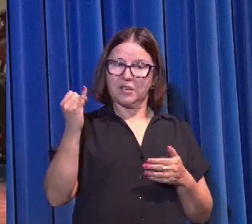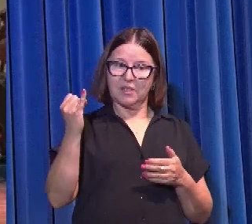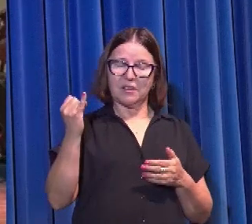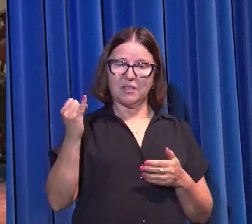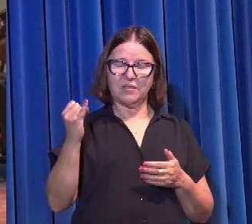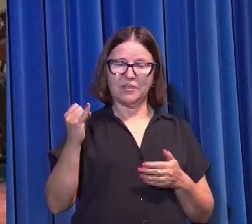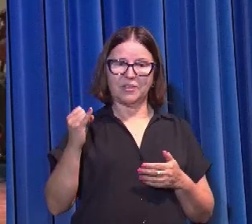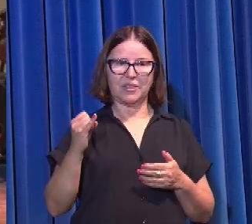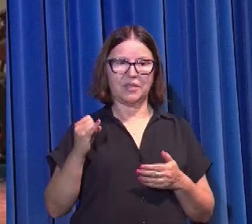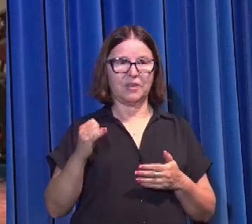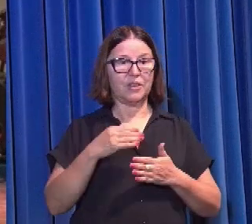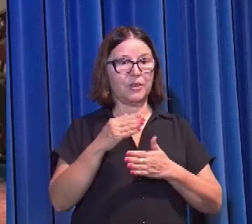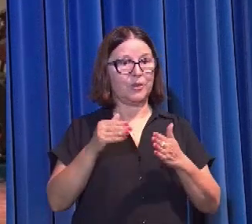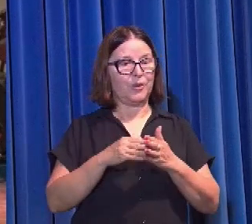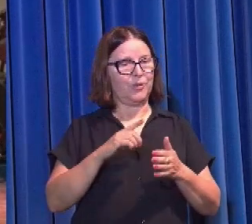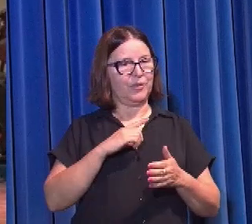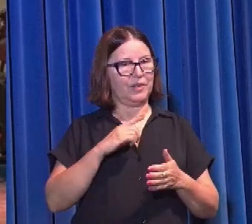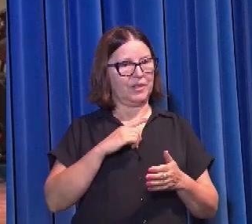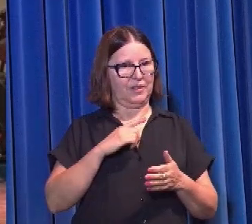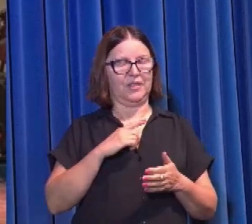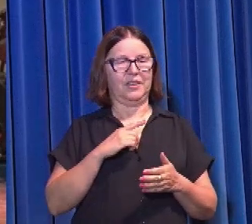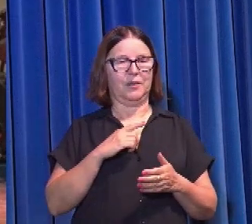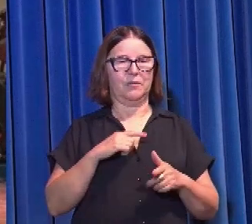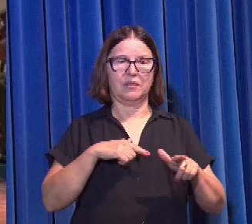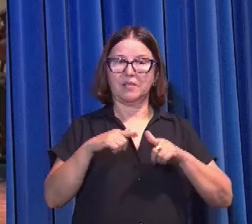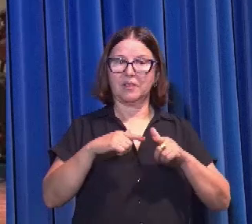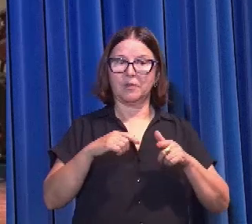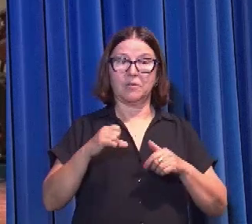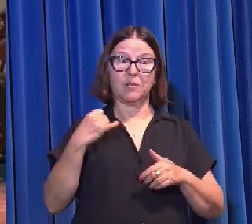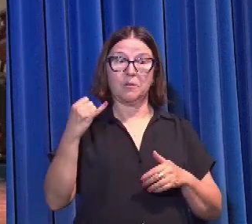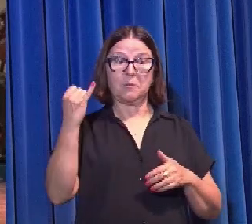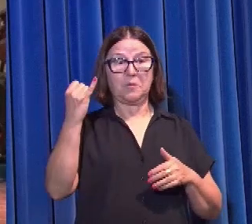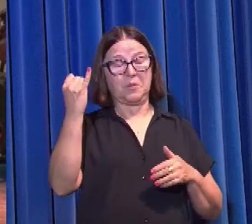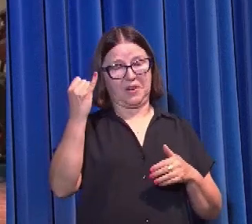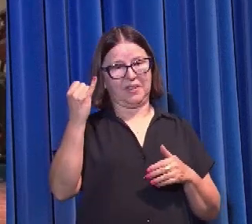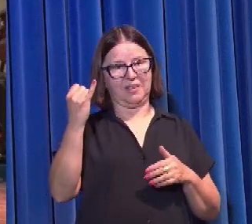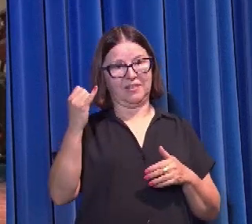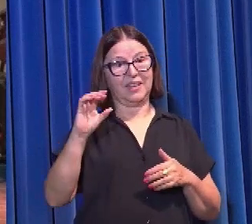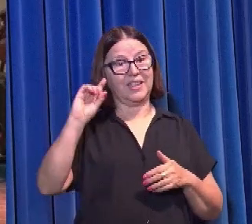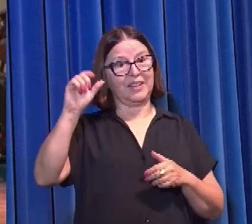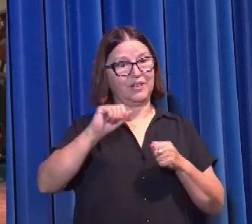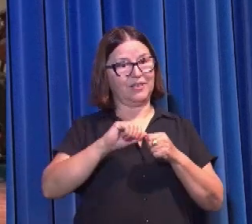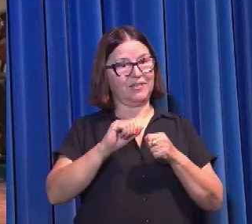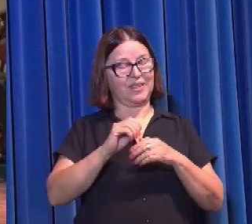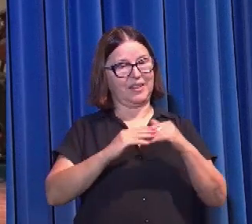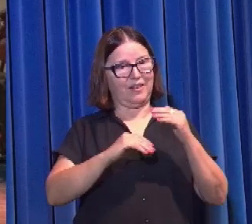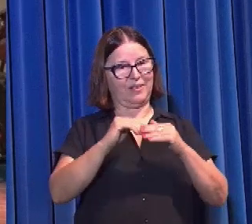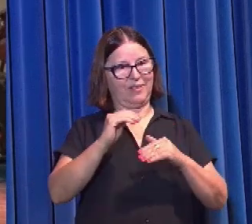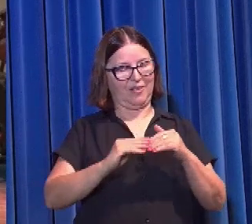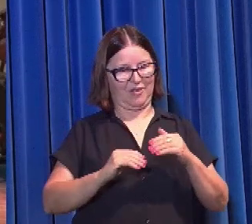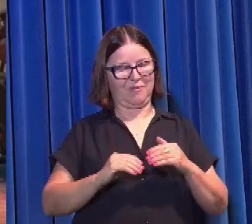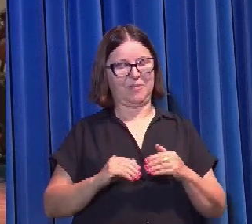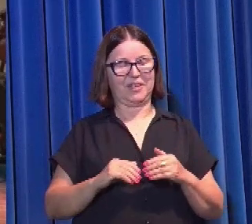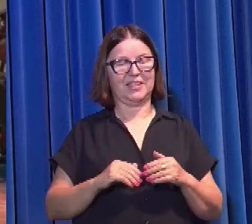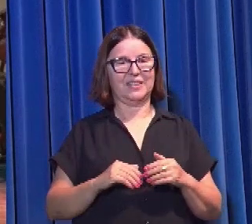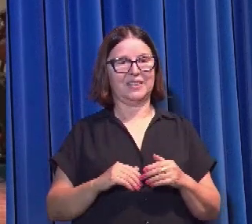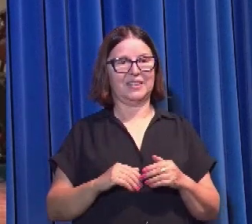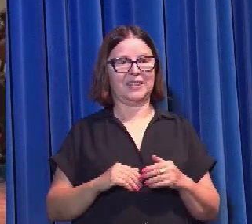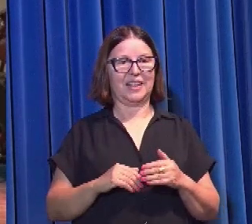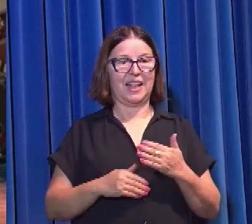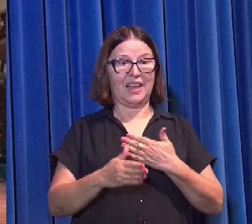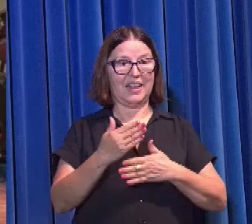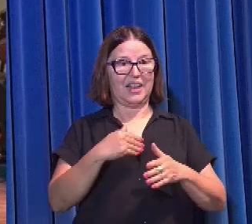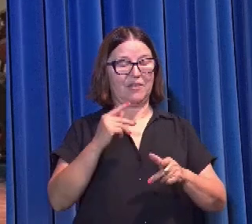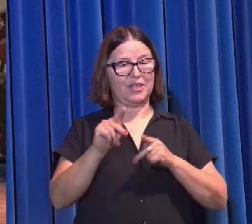importante, tem a sua função, tem o seu papel. Deus age por meio de todos. E Ele está em todos.